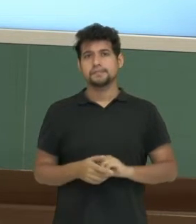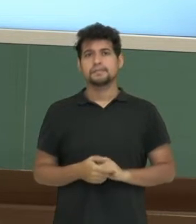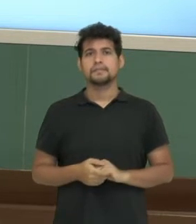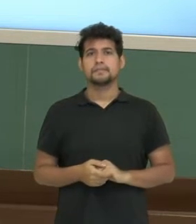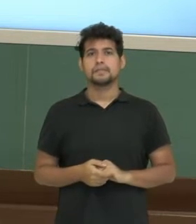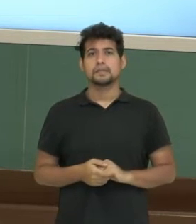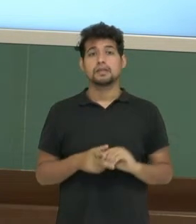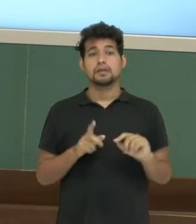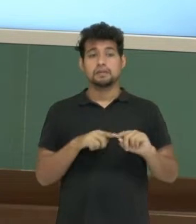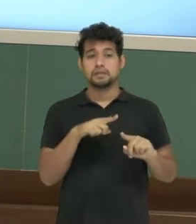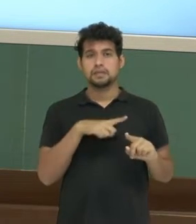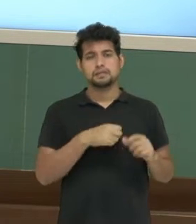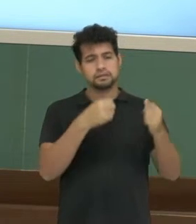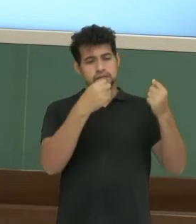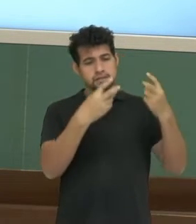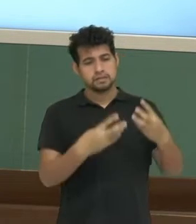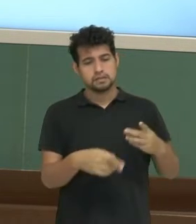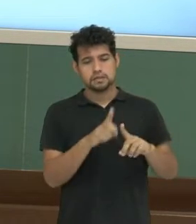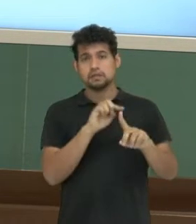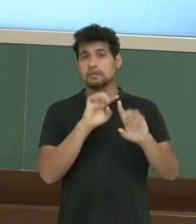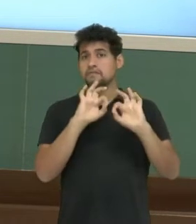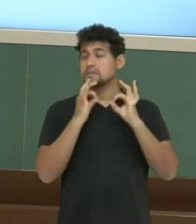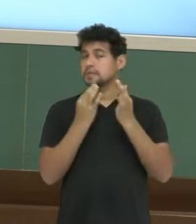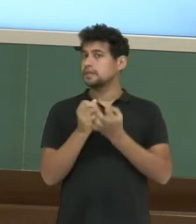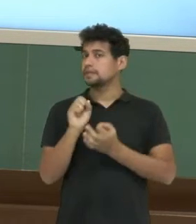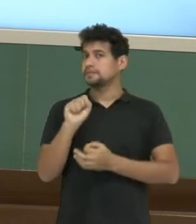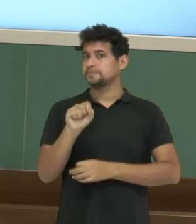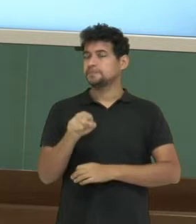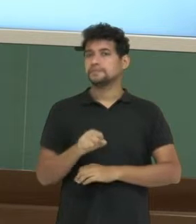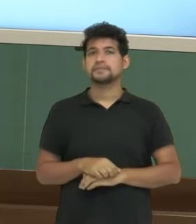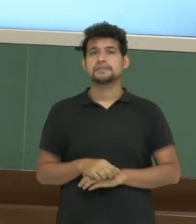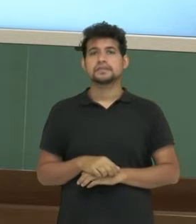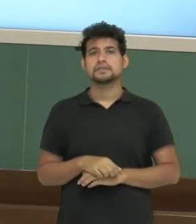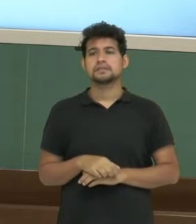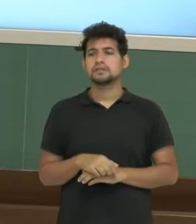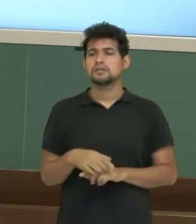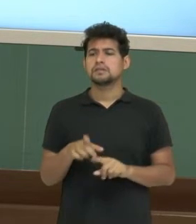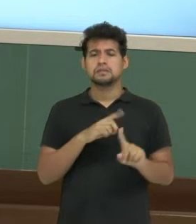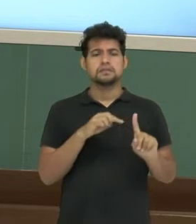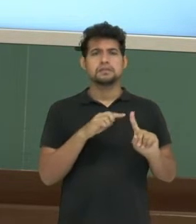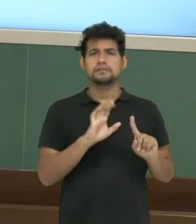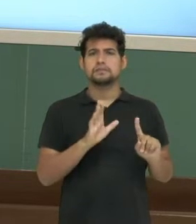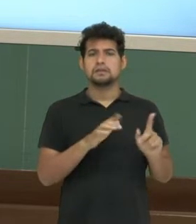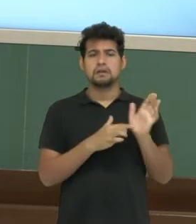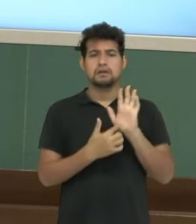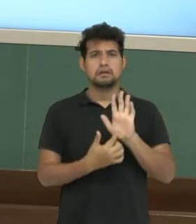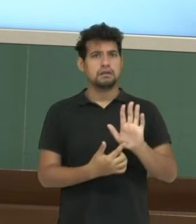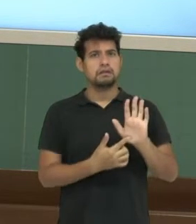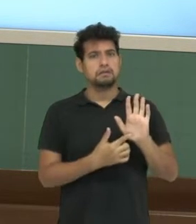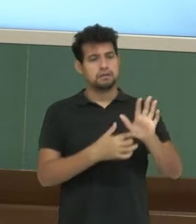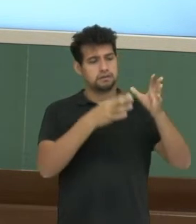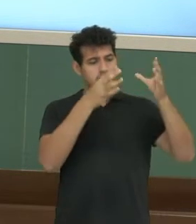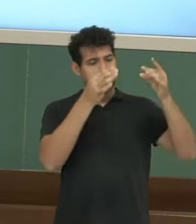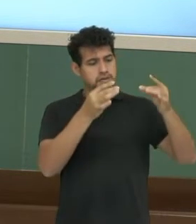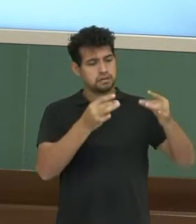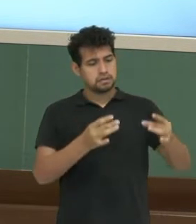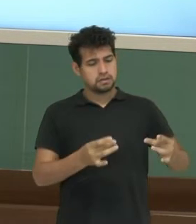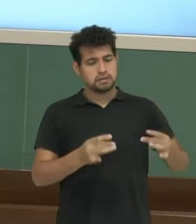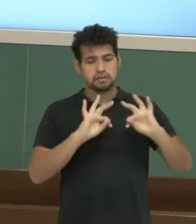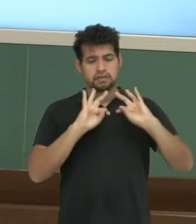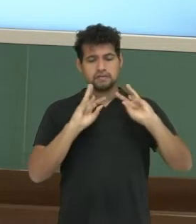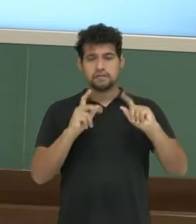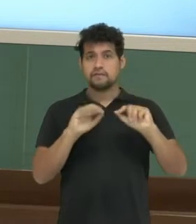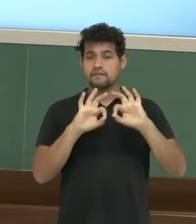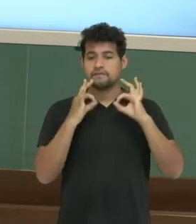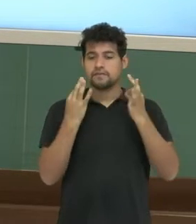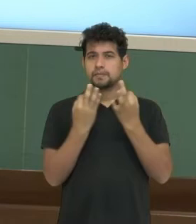E para isso, defina os objetivos da família, ok? Os objetivos traçados, listados, toda a família pode trabalhar